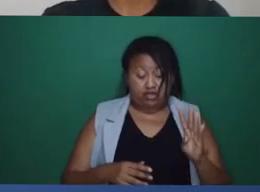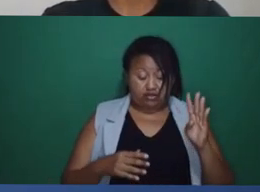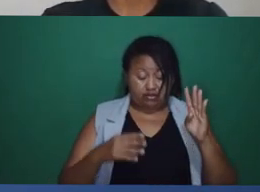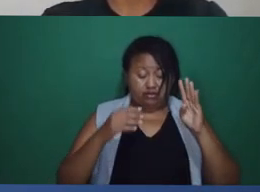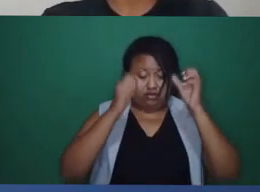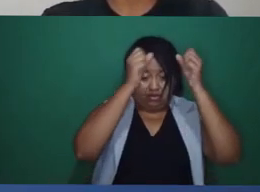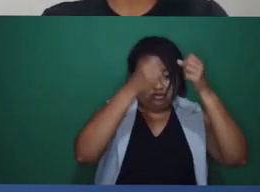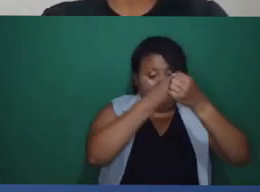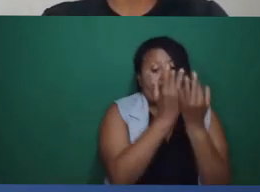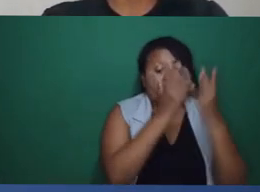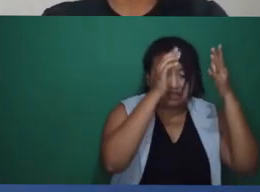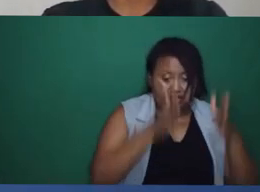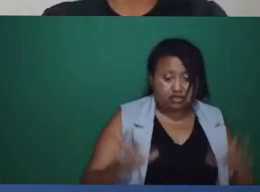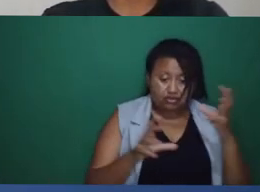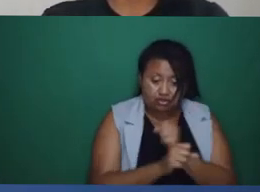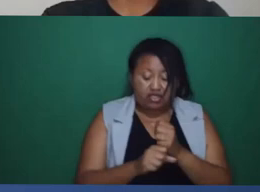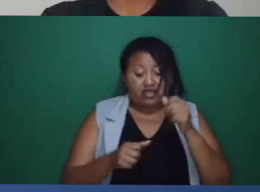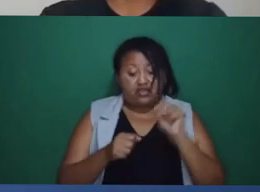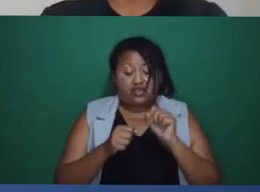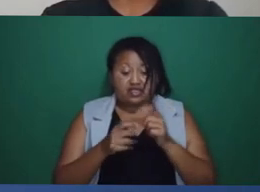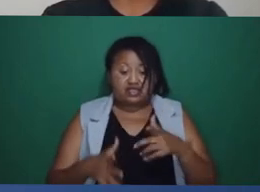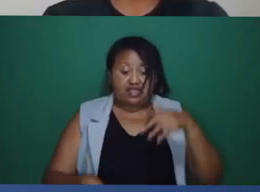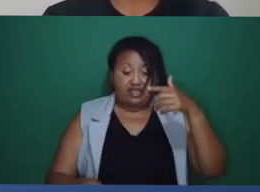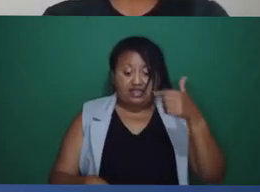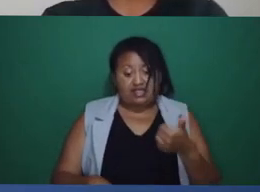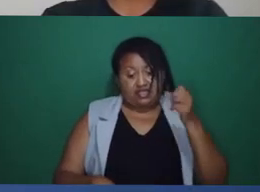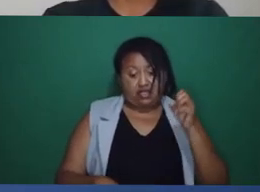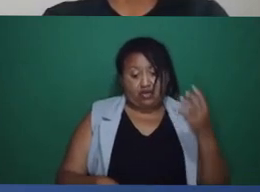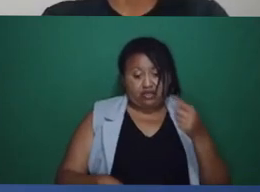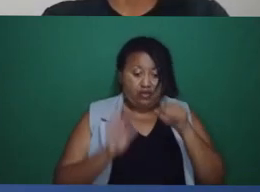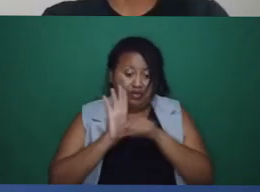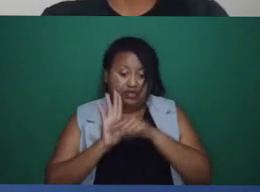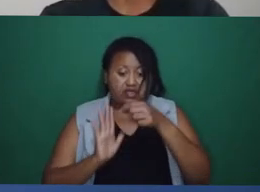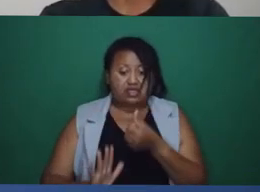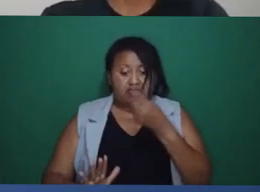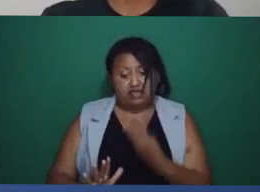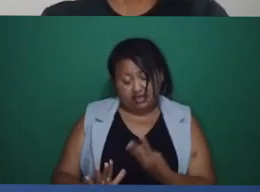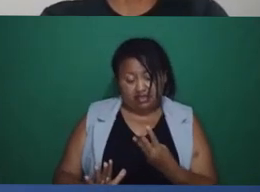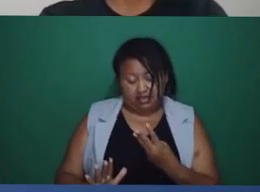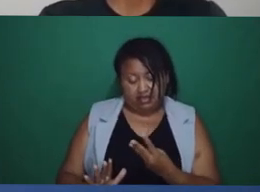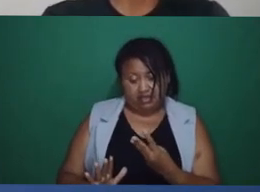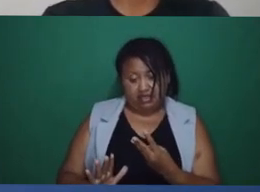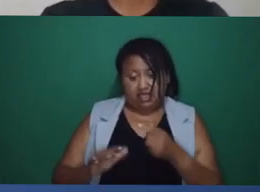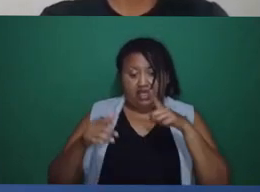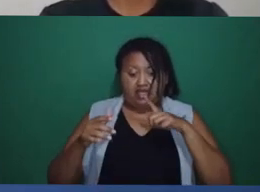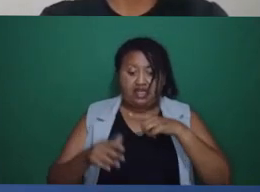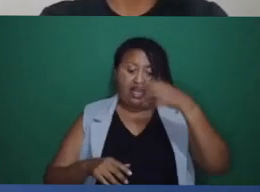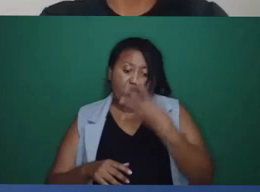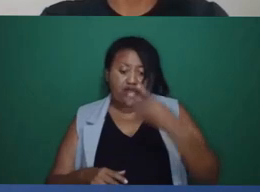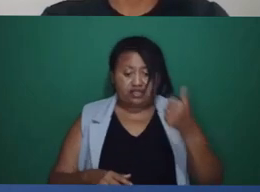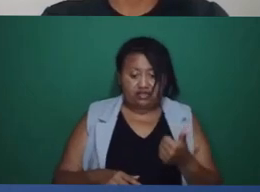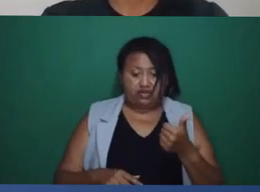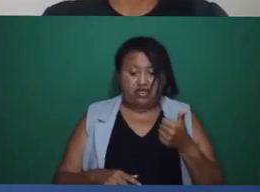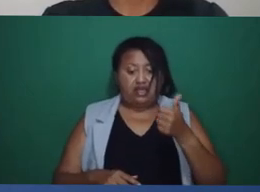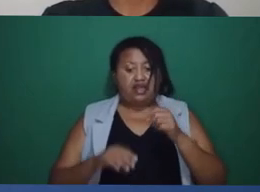a diferença 104 - 63 sobrariam 41 cartas para o monte no jogo de